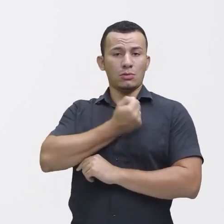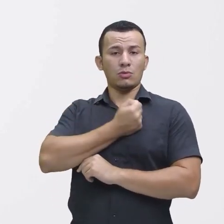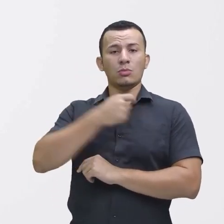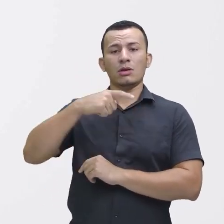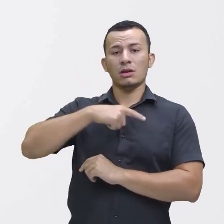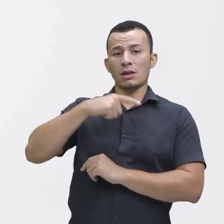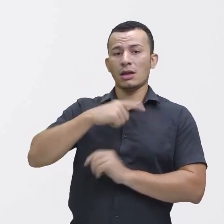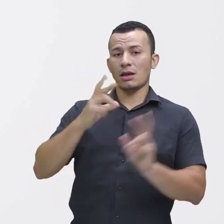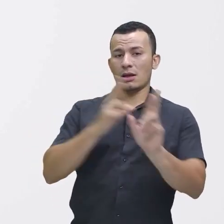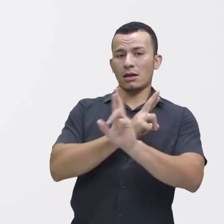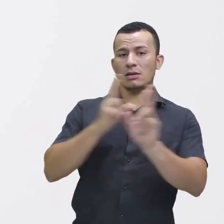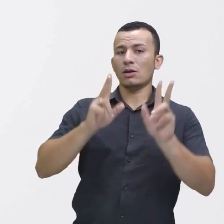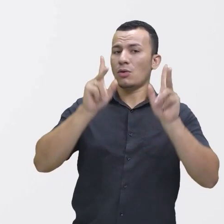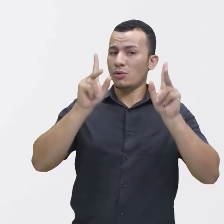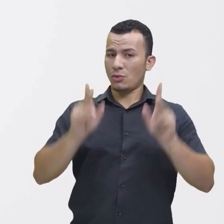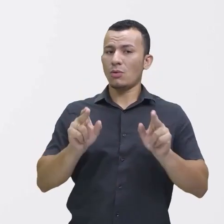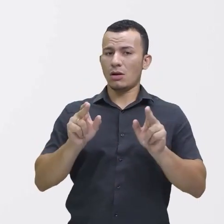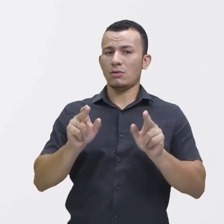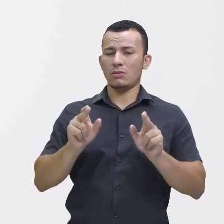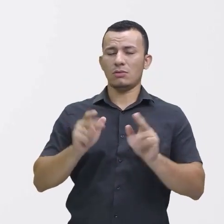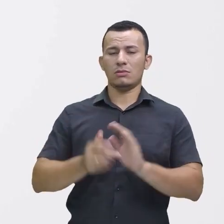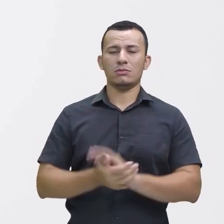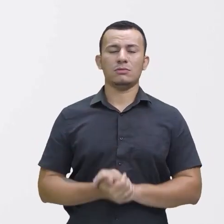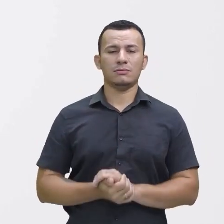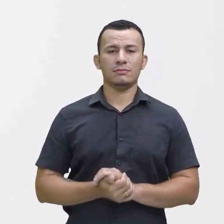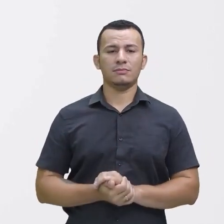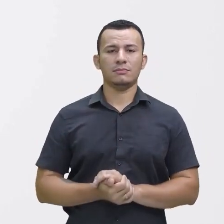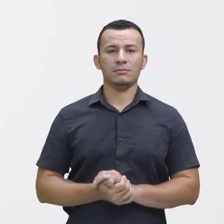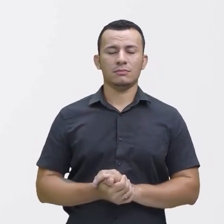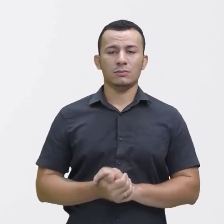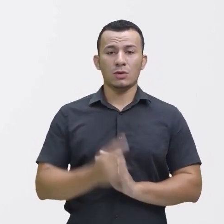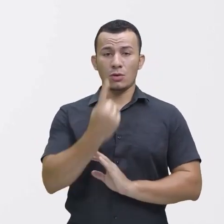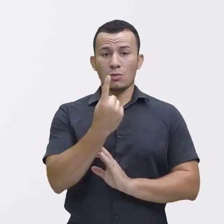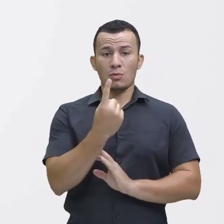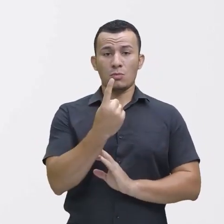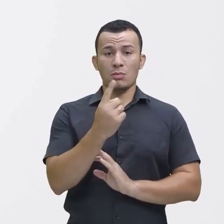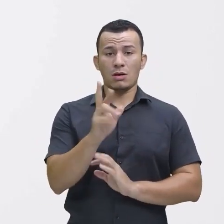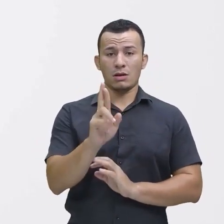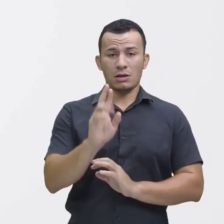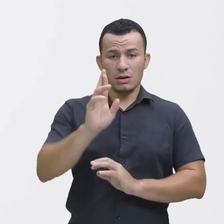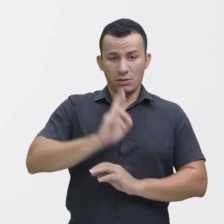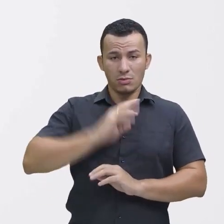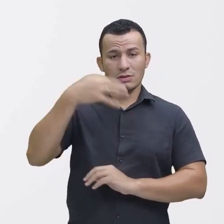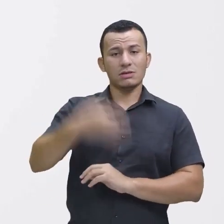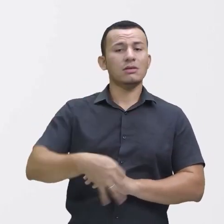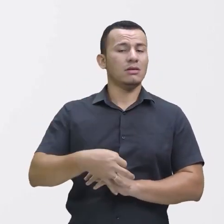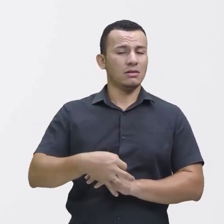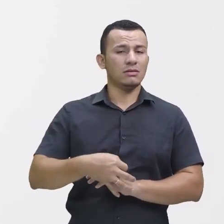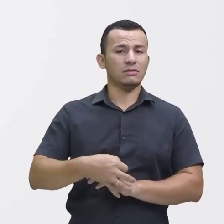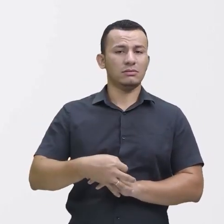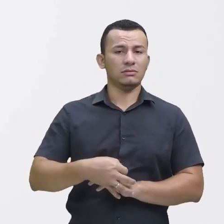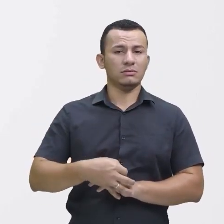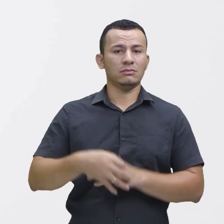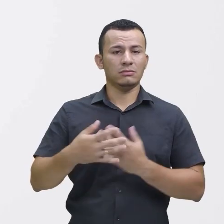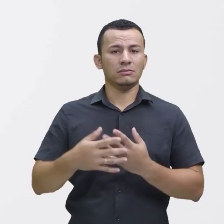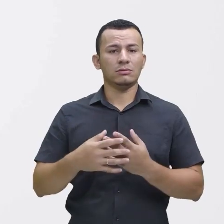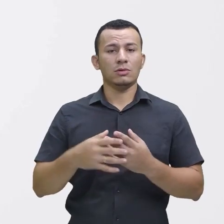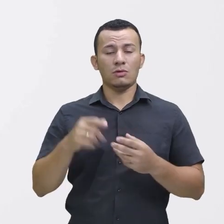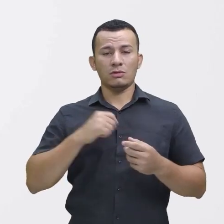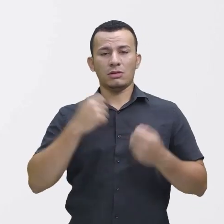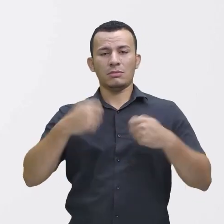de igualdade. O que você vai fazer? Só tem uma resposta certa. Você vai fazer as